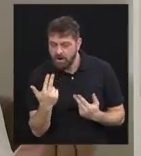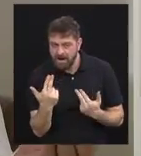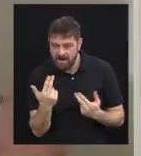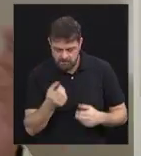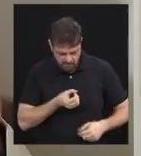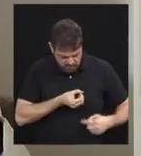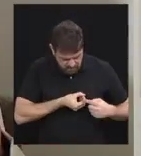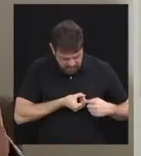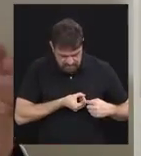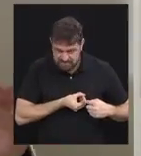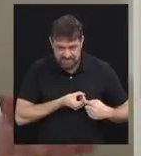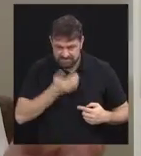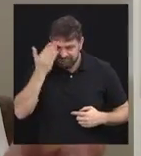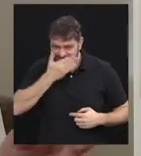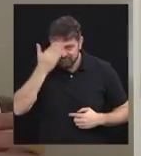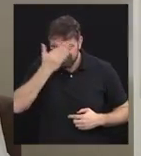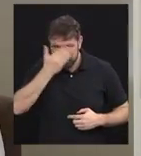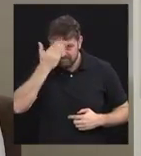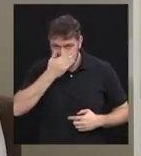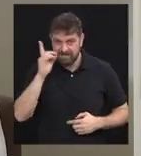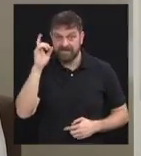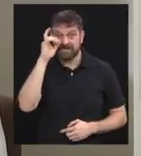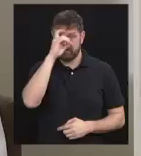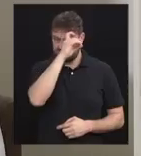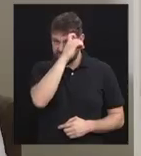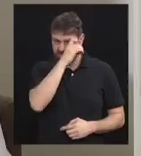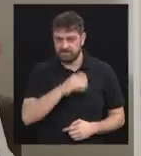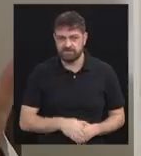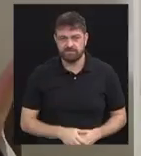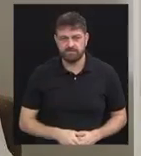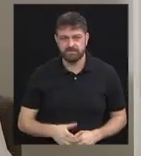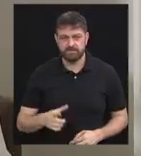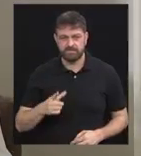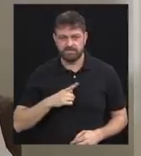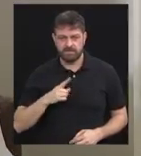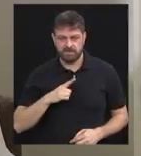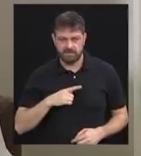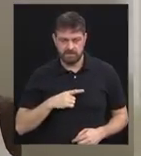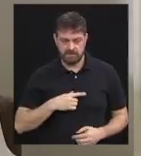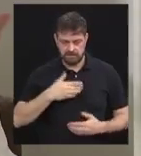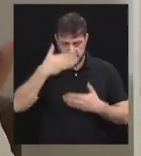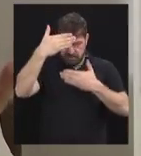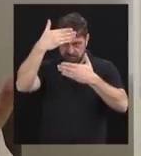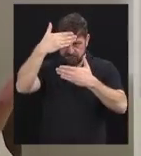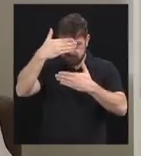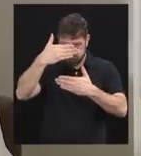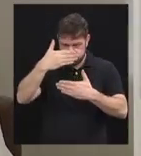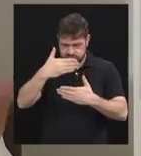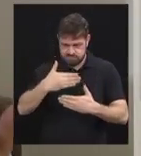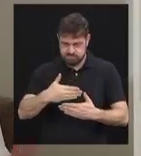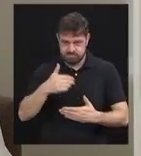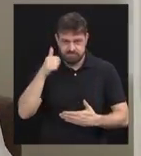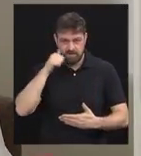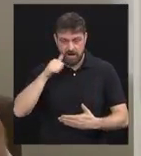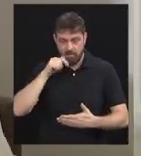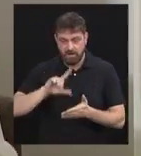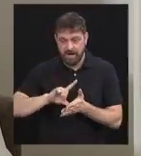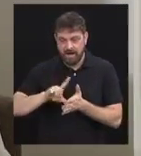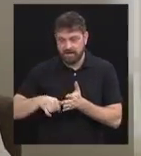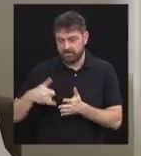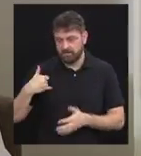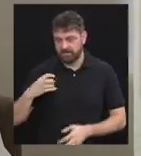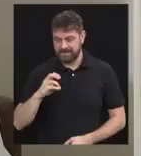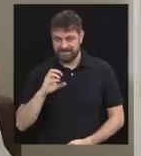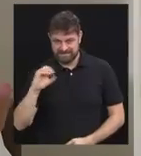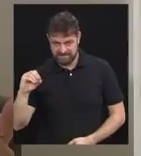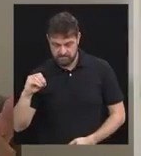branco no branco, é muito difícil para a gente ver. Ela fica na mulher depois dos 50,